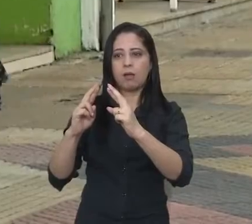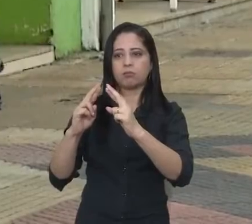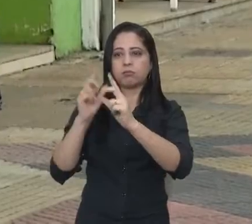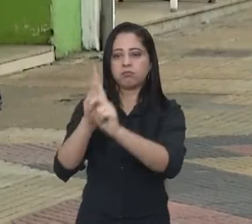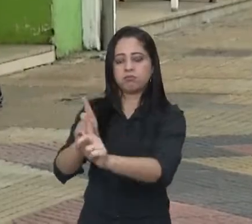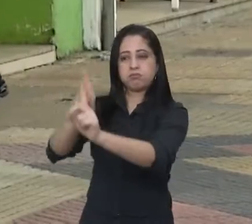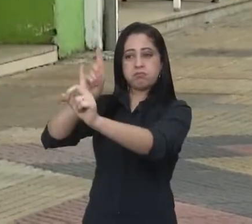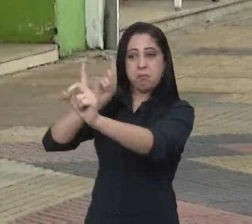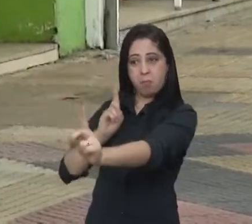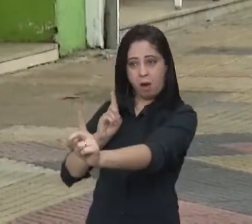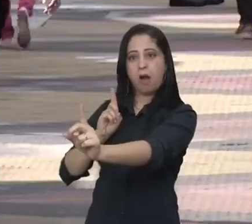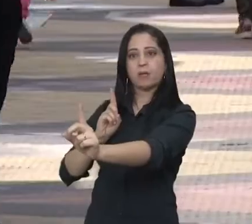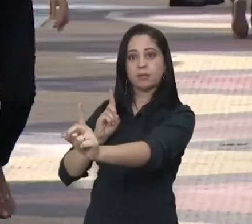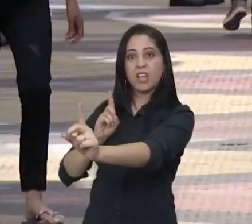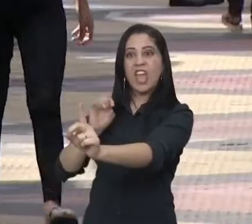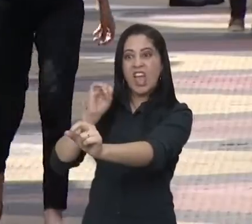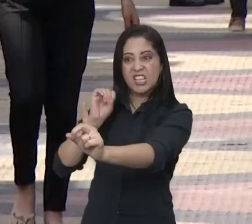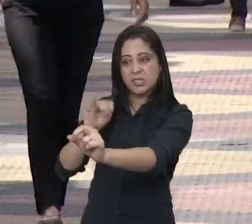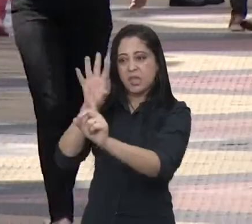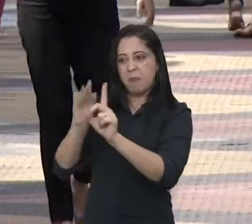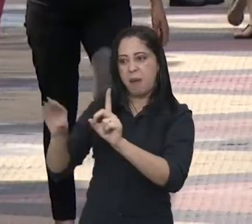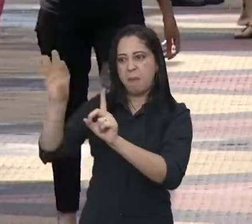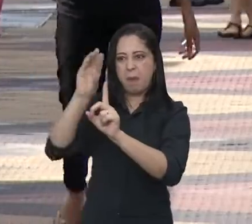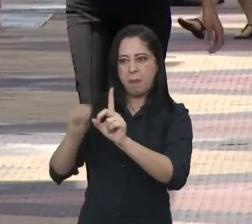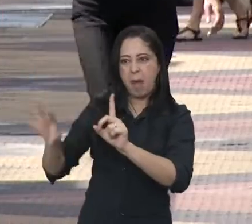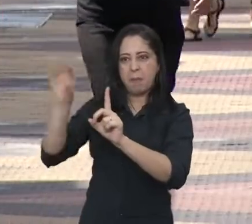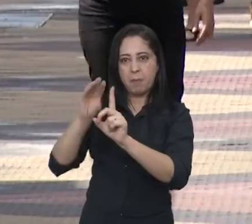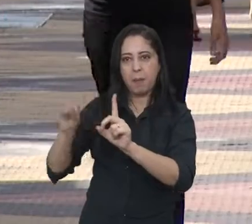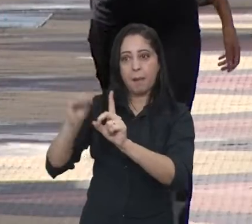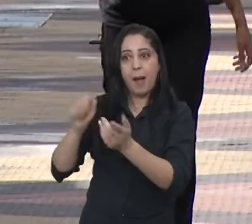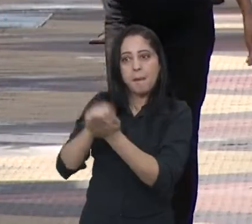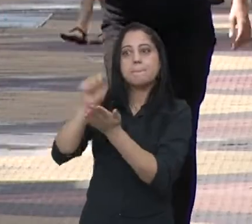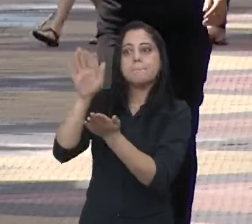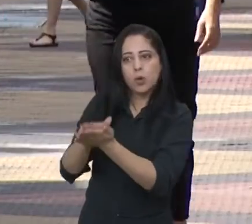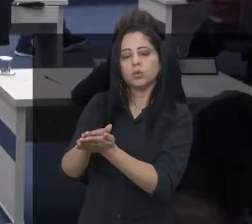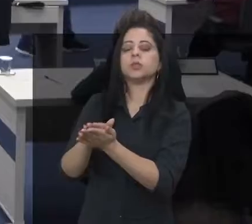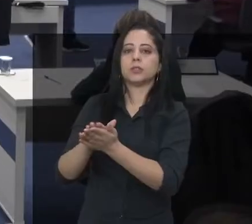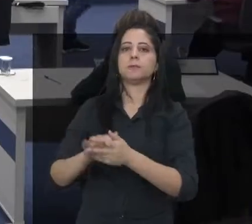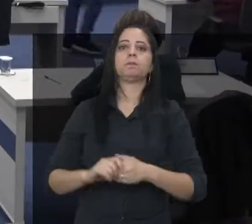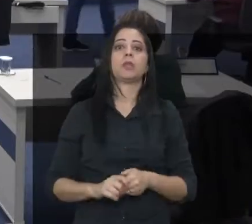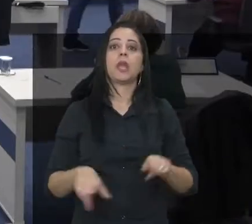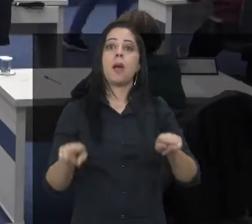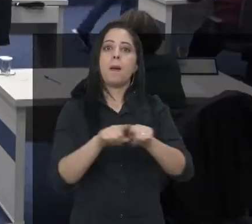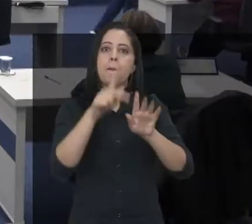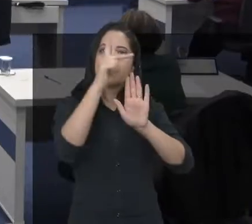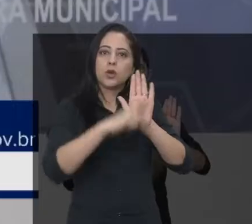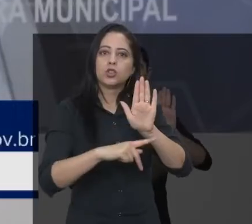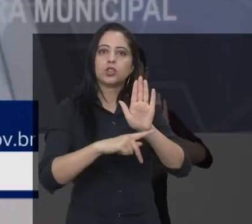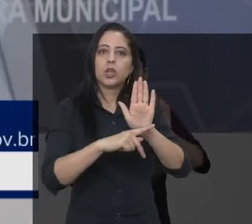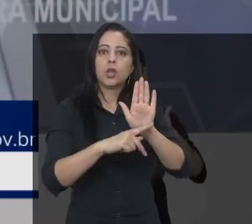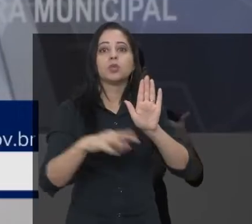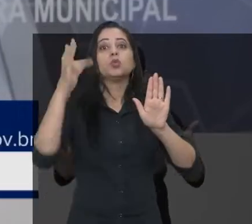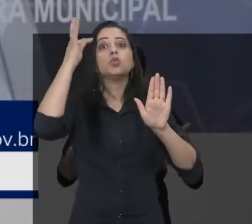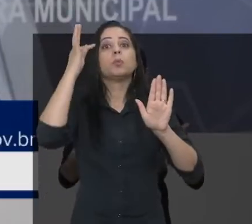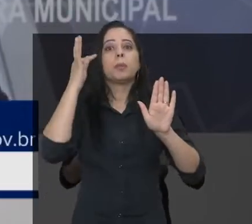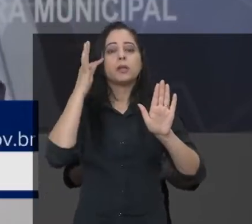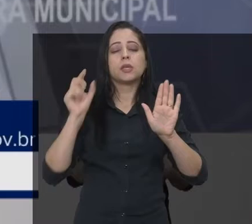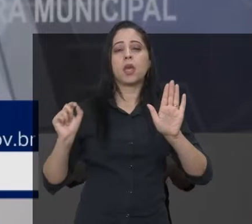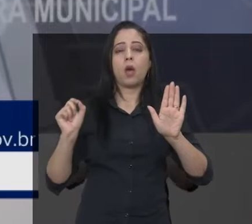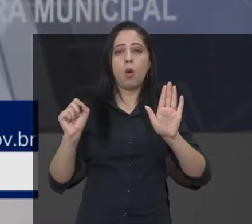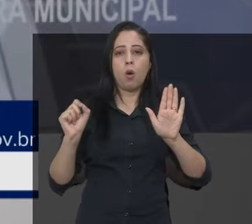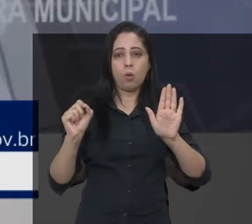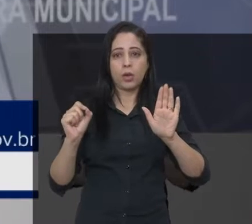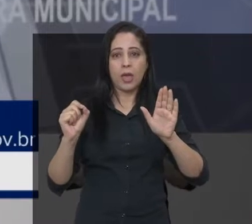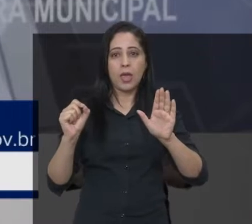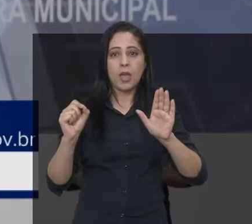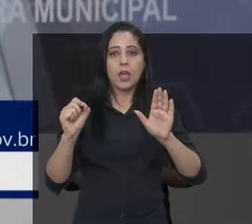de distância e ruído, além de penalidades em caso de descumprimento. Aprovado também um projeto de lei do